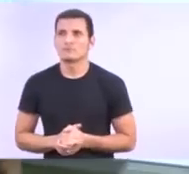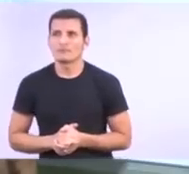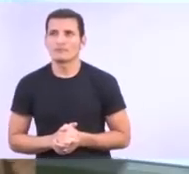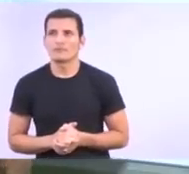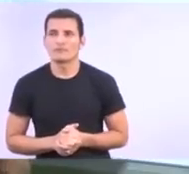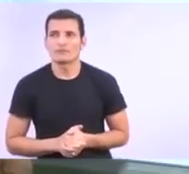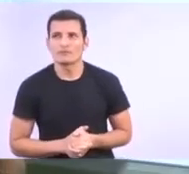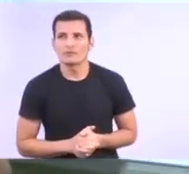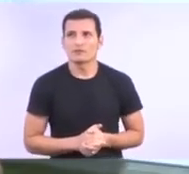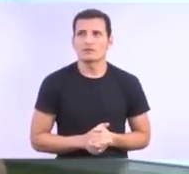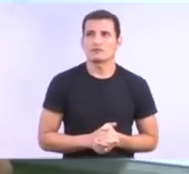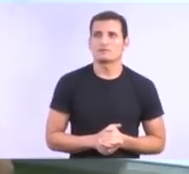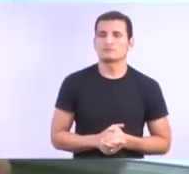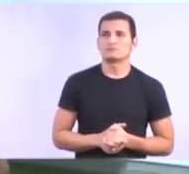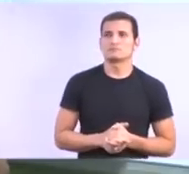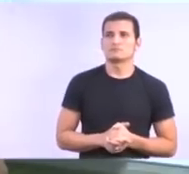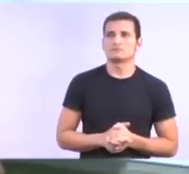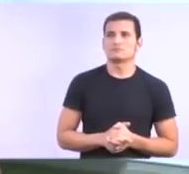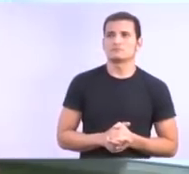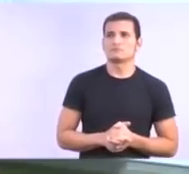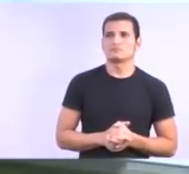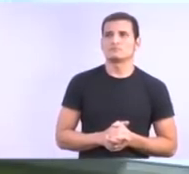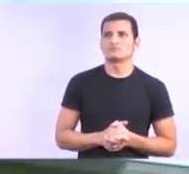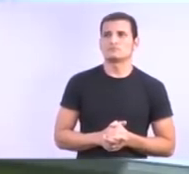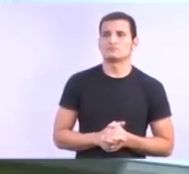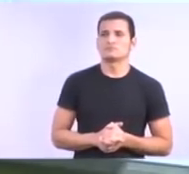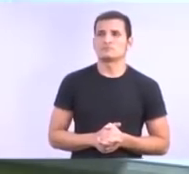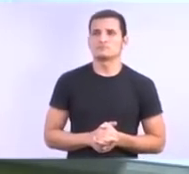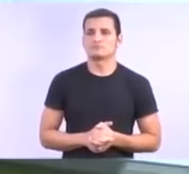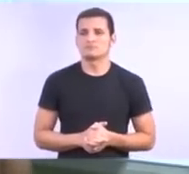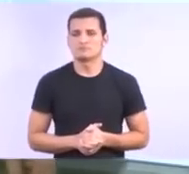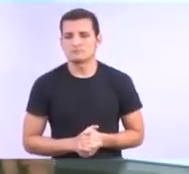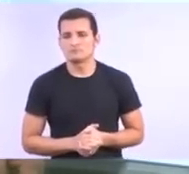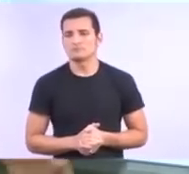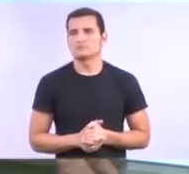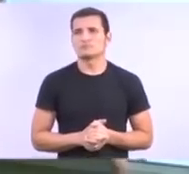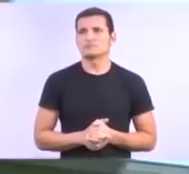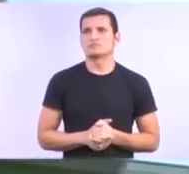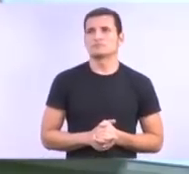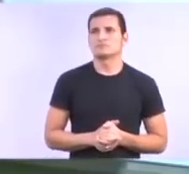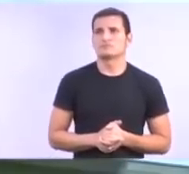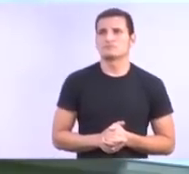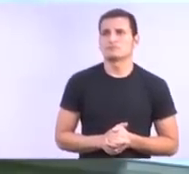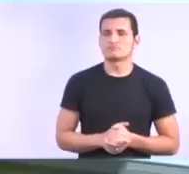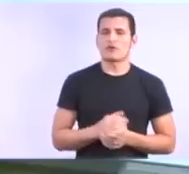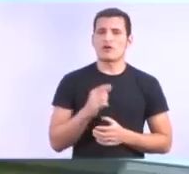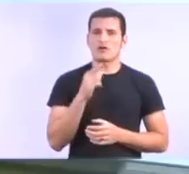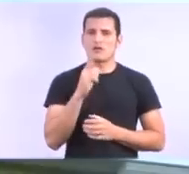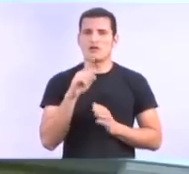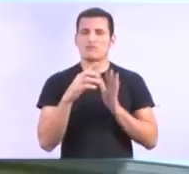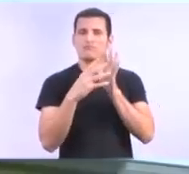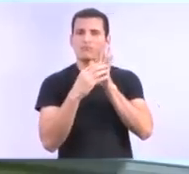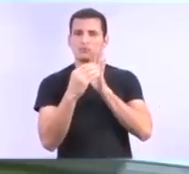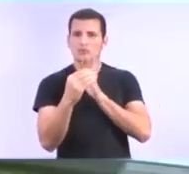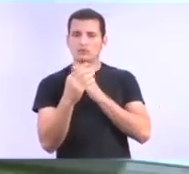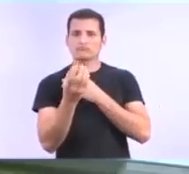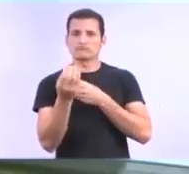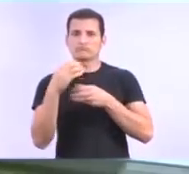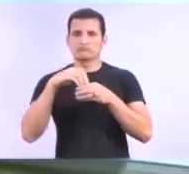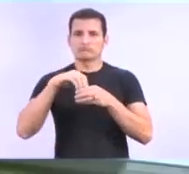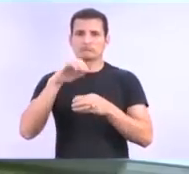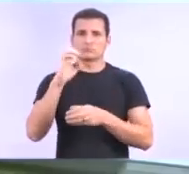Gente, isso aí, remetendo ao início da nossa aula, é um modelo de capsulamento. Eu estou falando, olha,